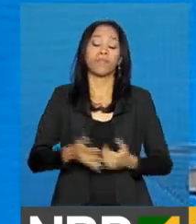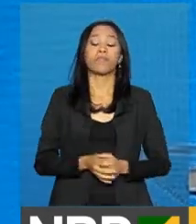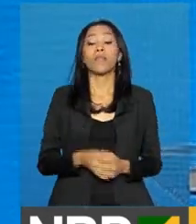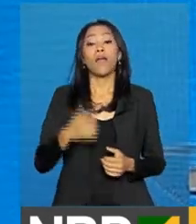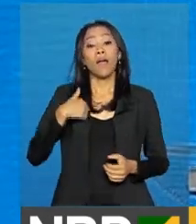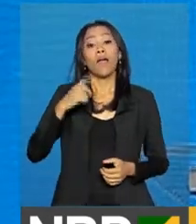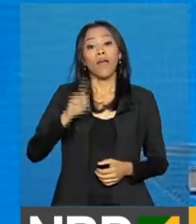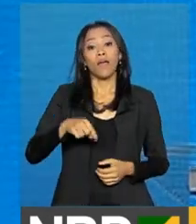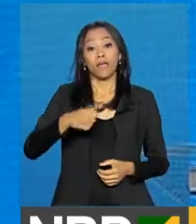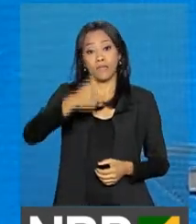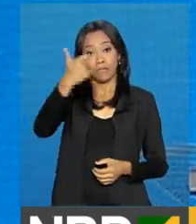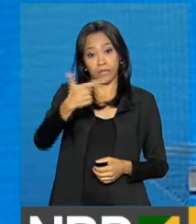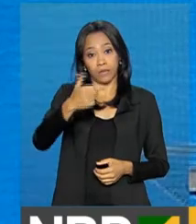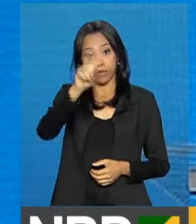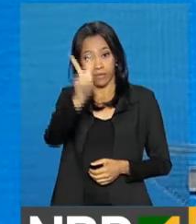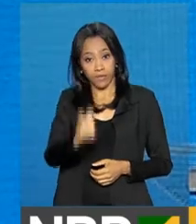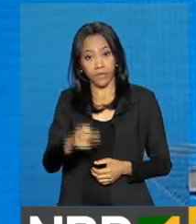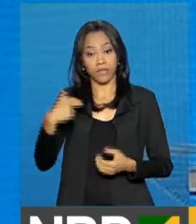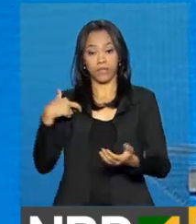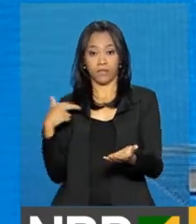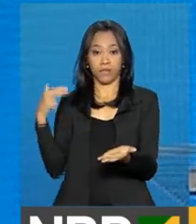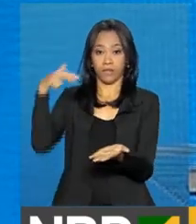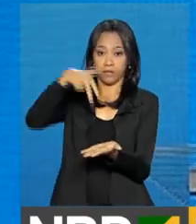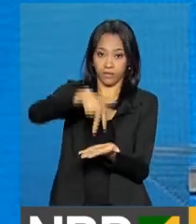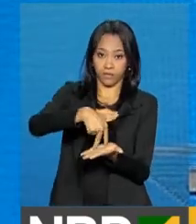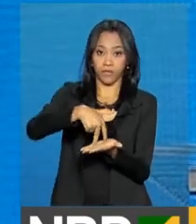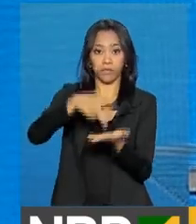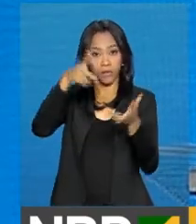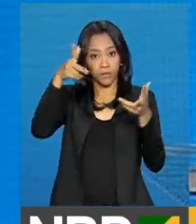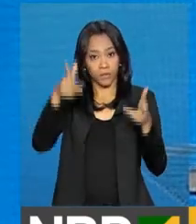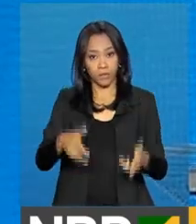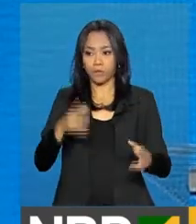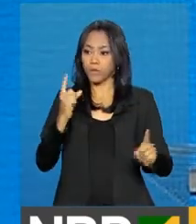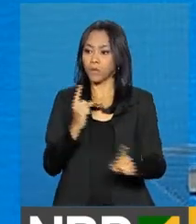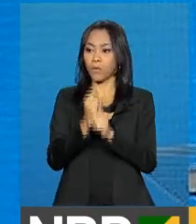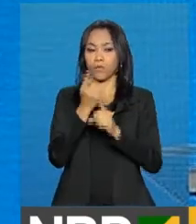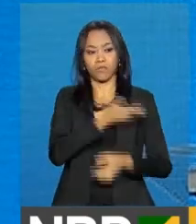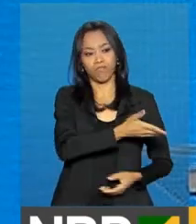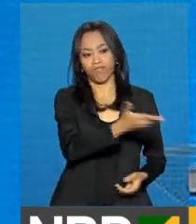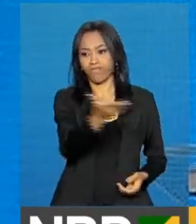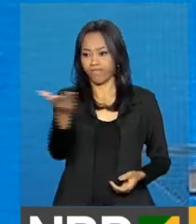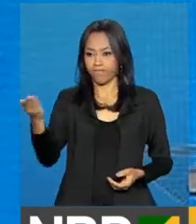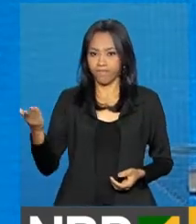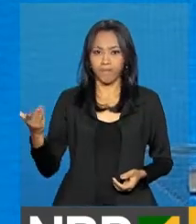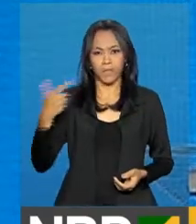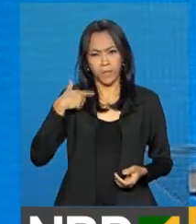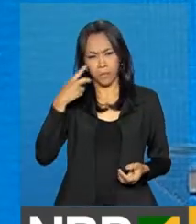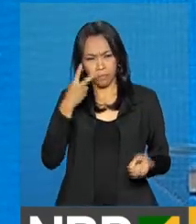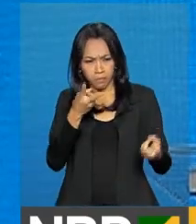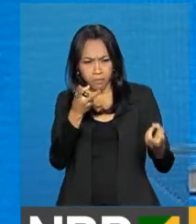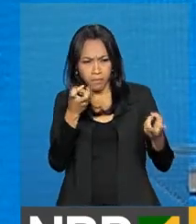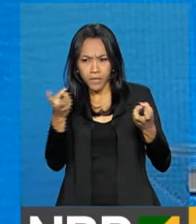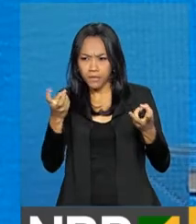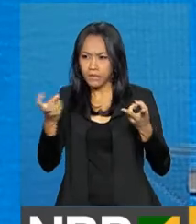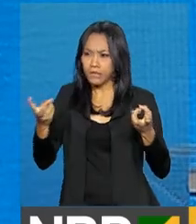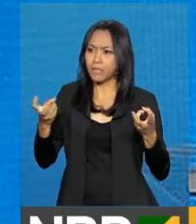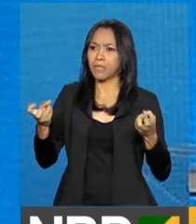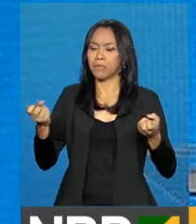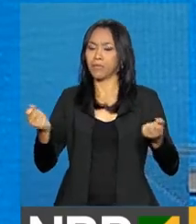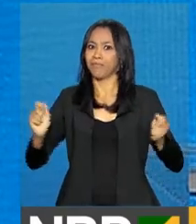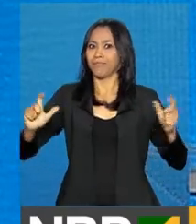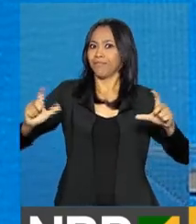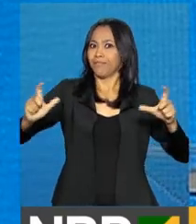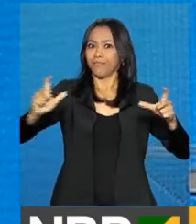eu compareço a um encontro desta natureza, onde eu percebo sempre uma vibração, digamos assim,